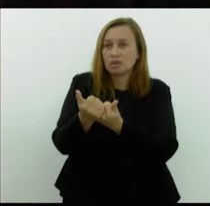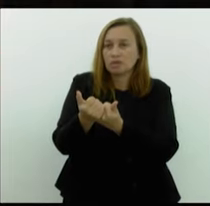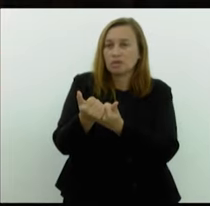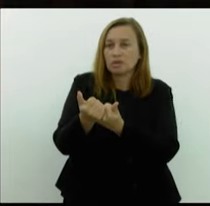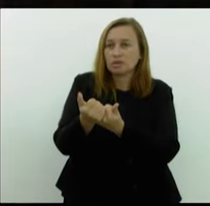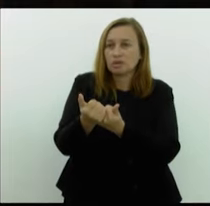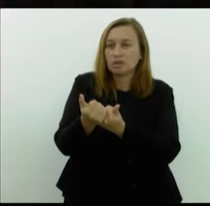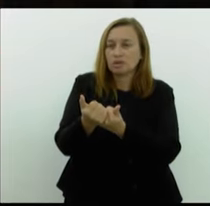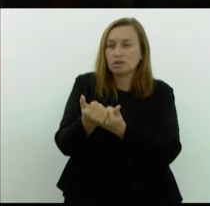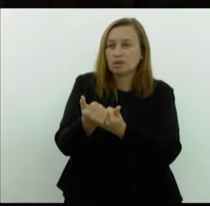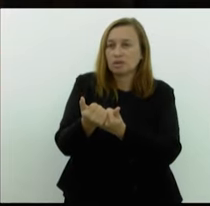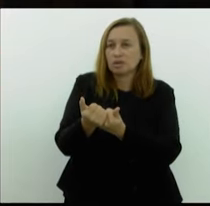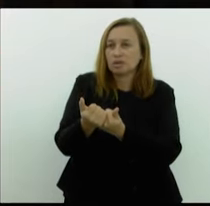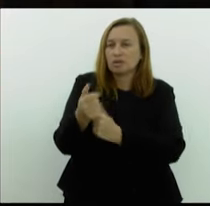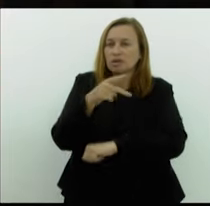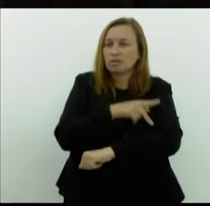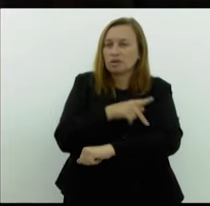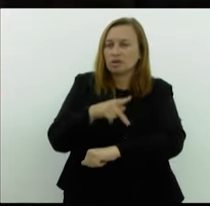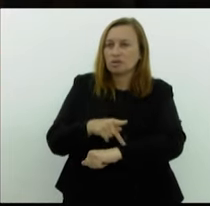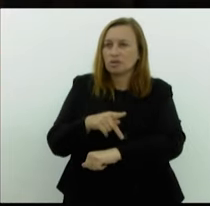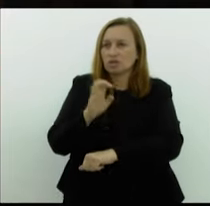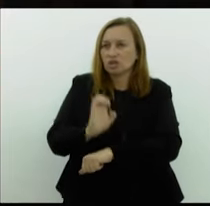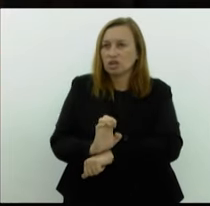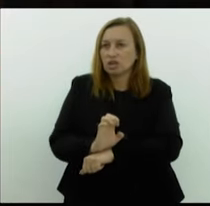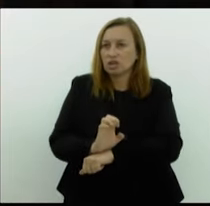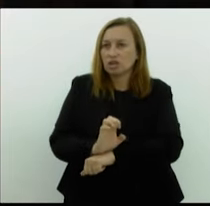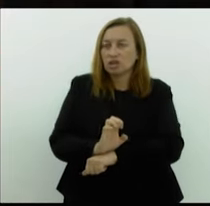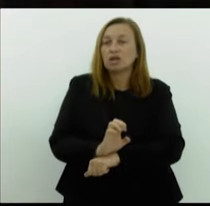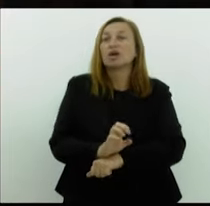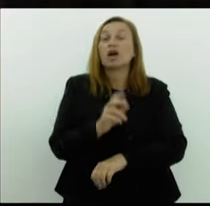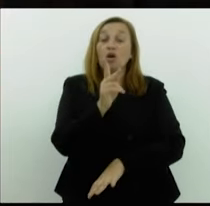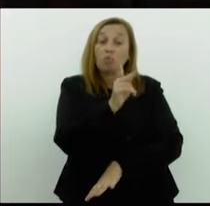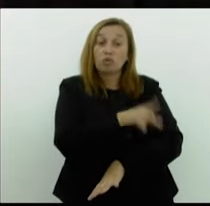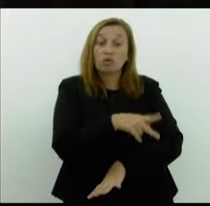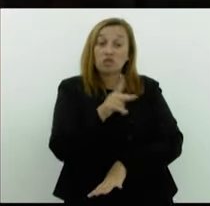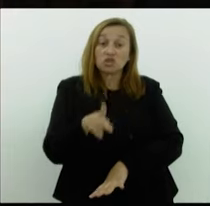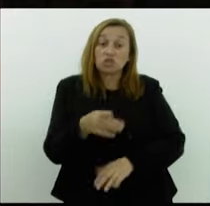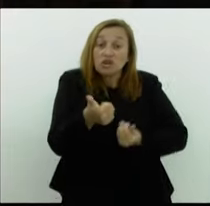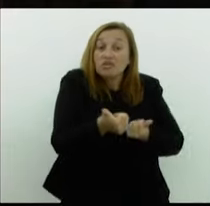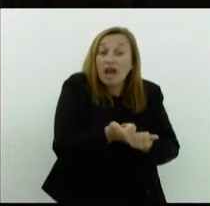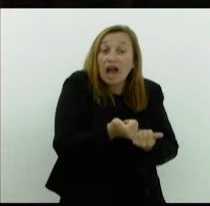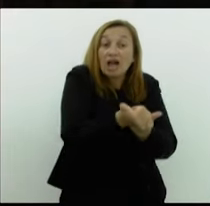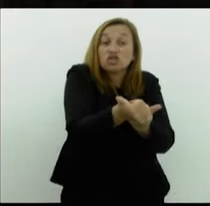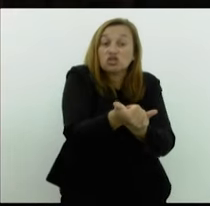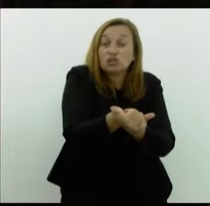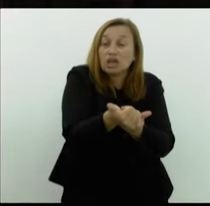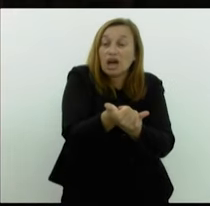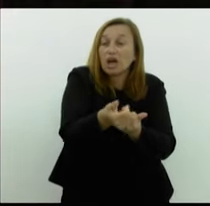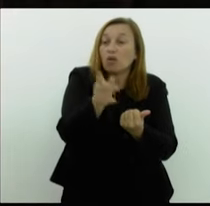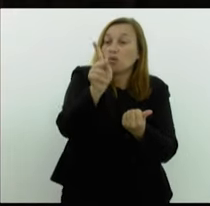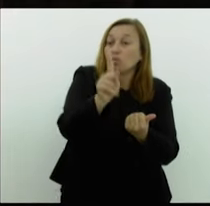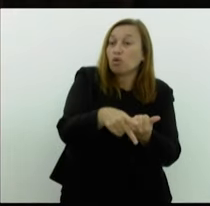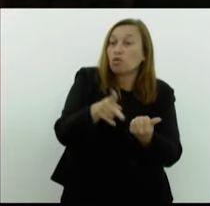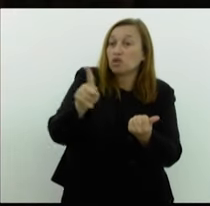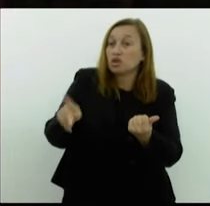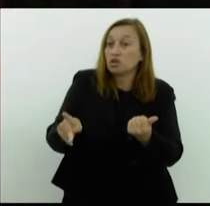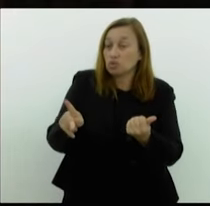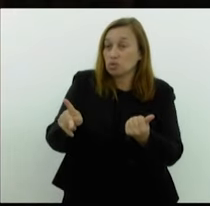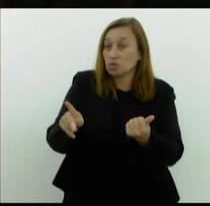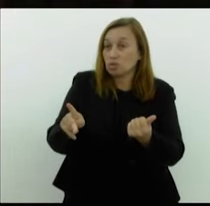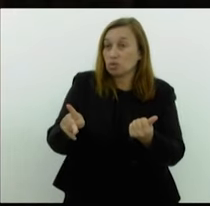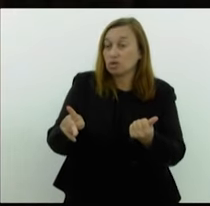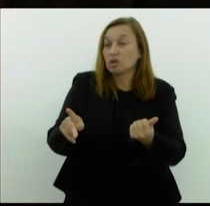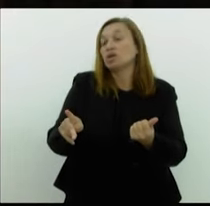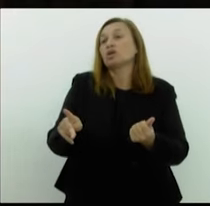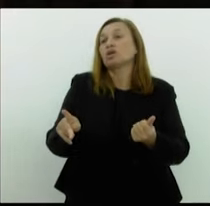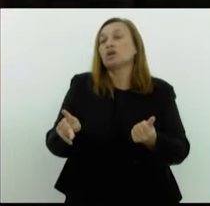É o professor que vai auxiliar o professor regente da turma ao assistir os alunos com